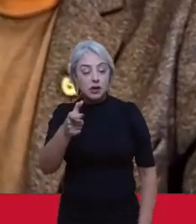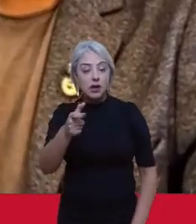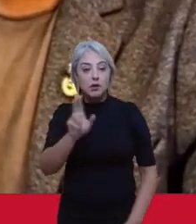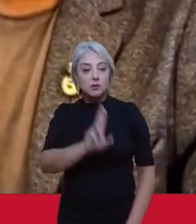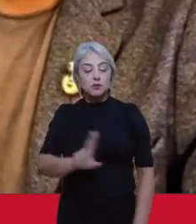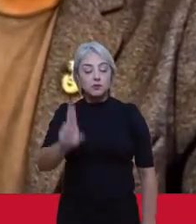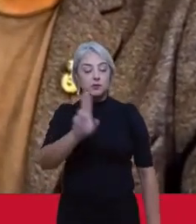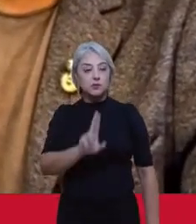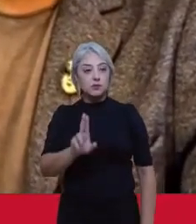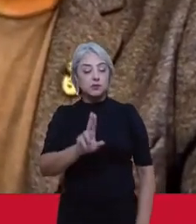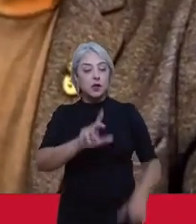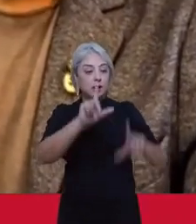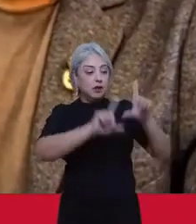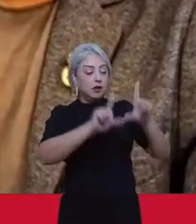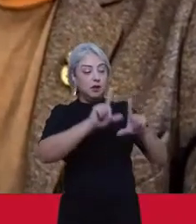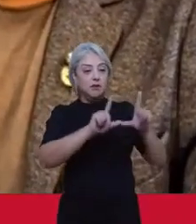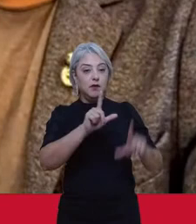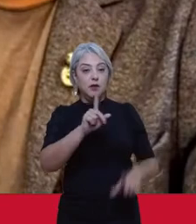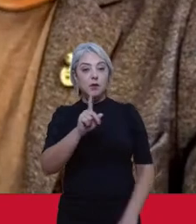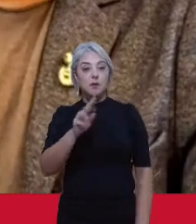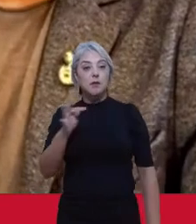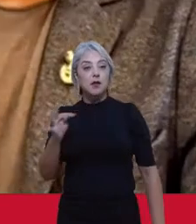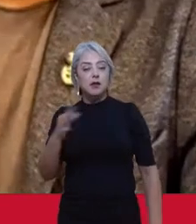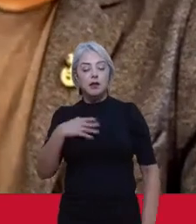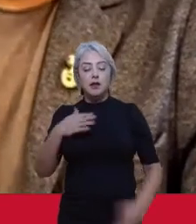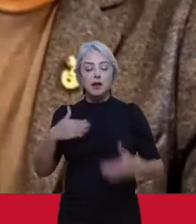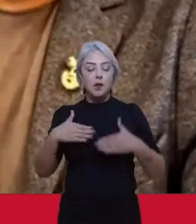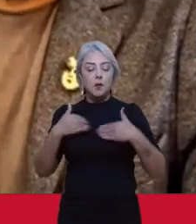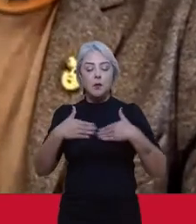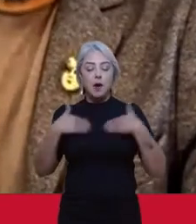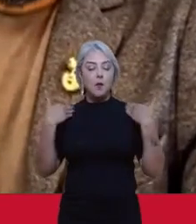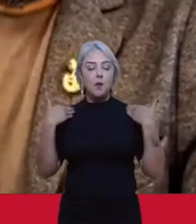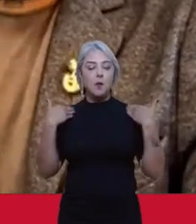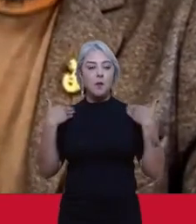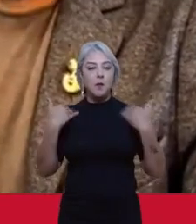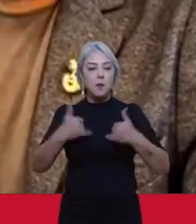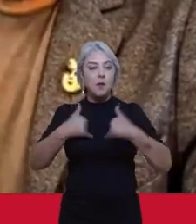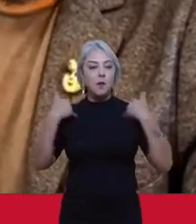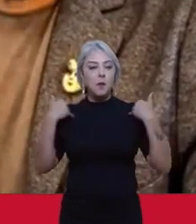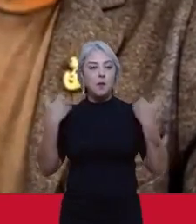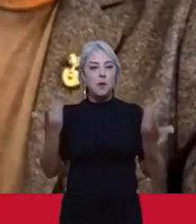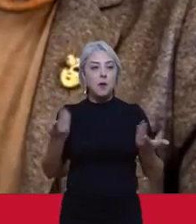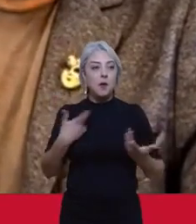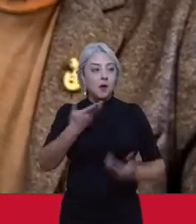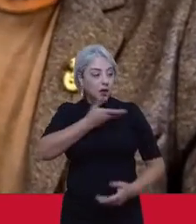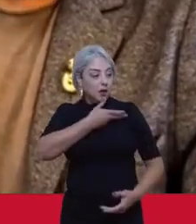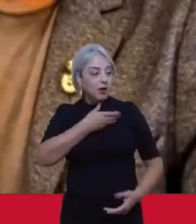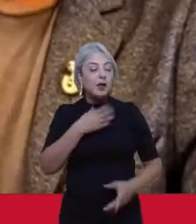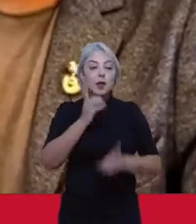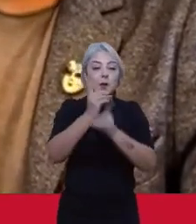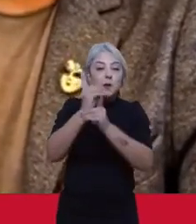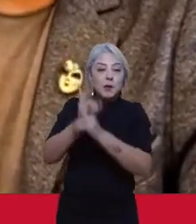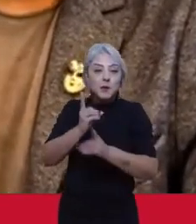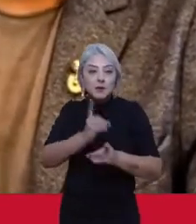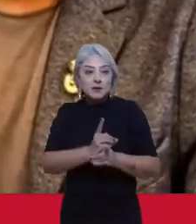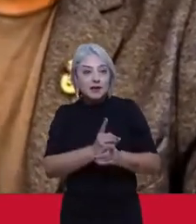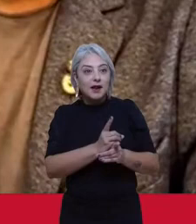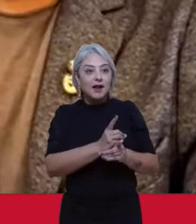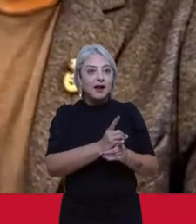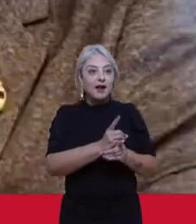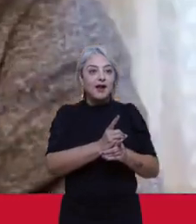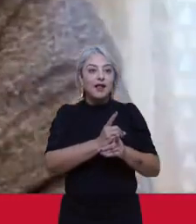e usuárias da TVT. É uma honra participar dessa conversa com você, você que foi meu colega, rever você, ainda que